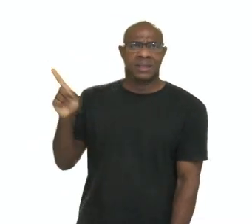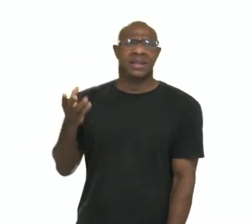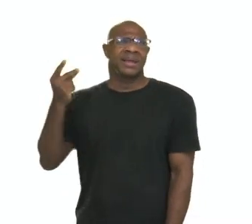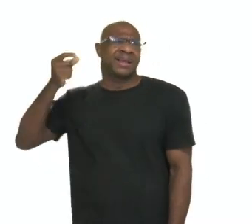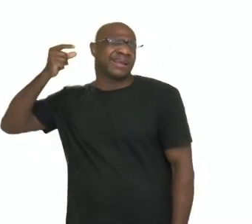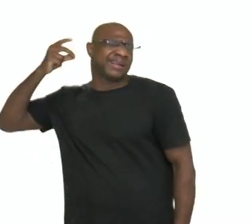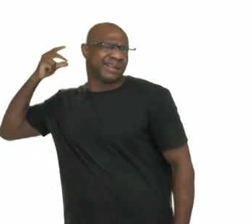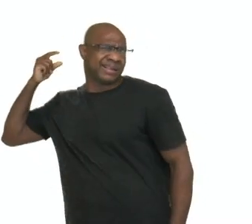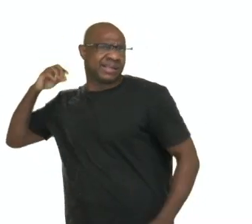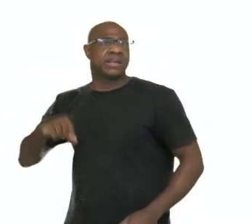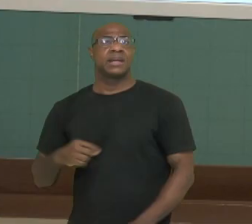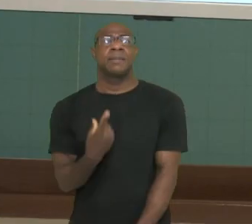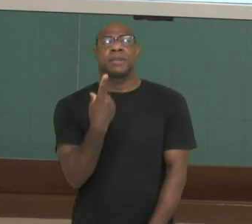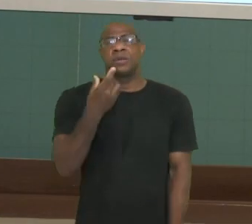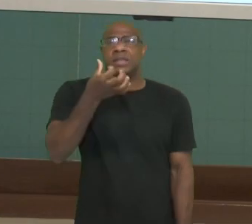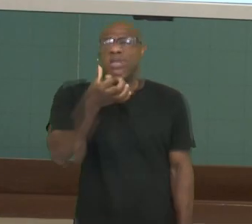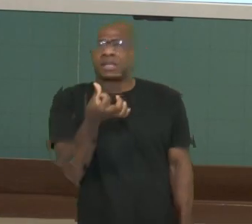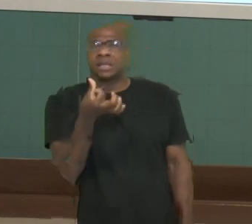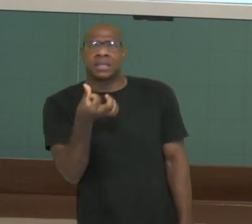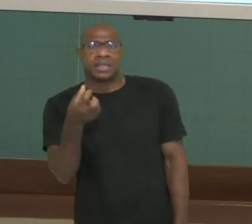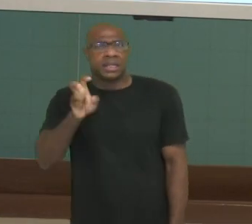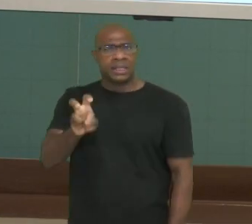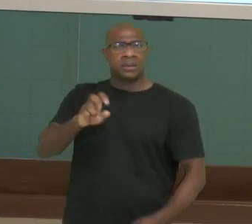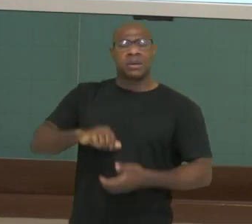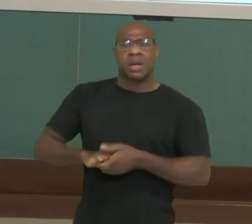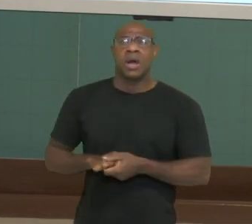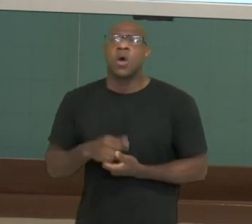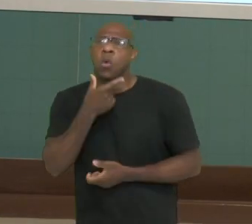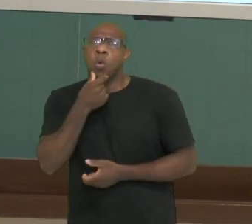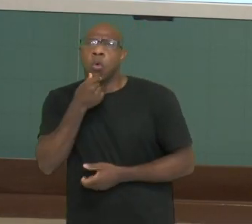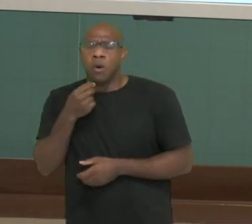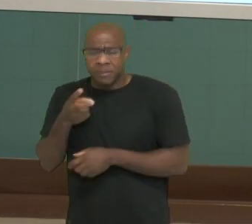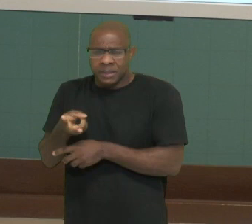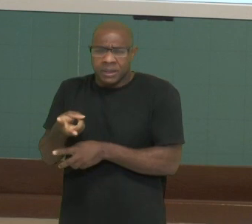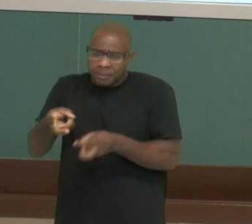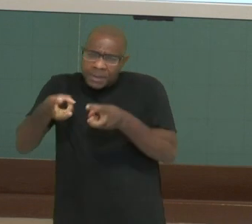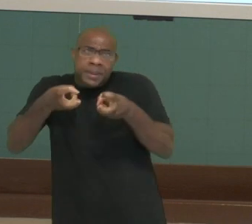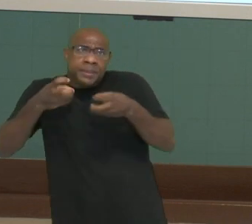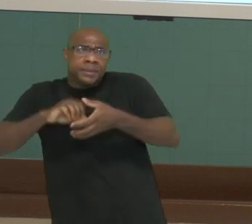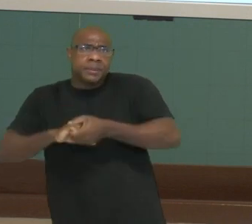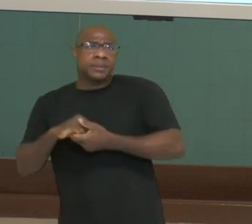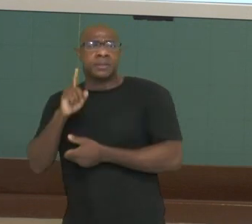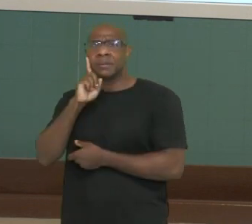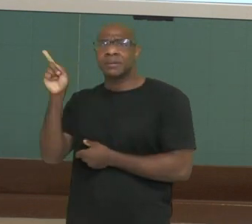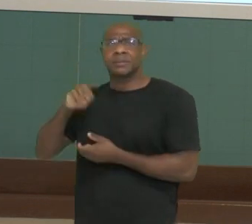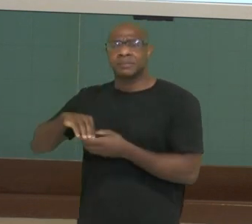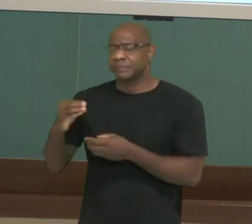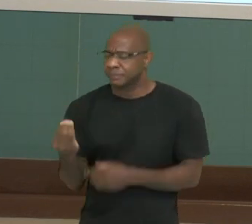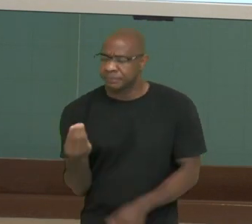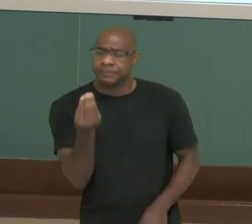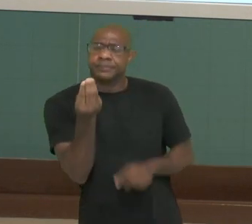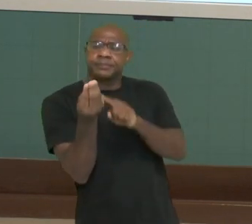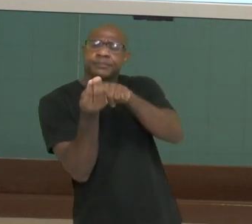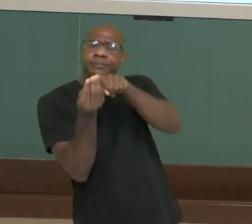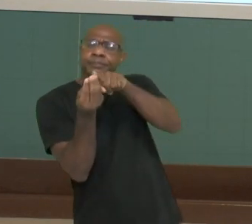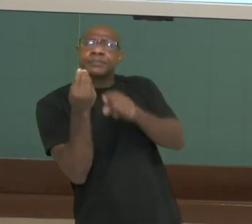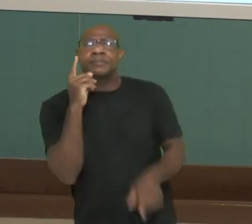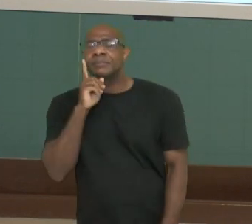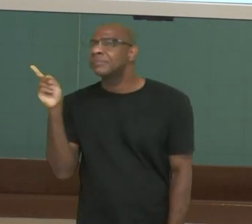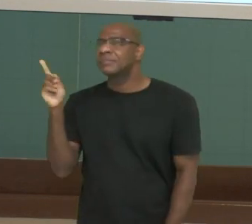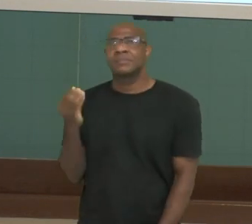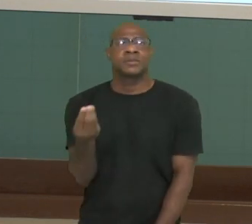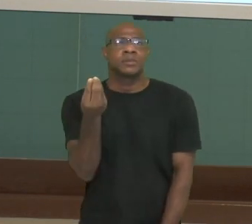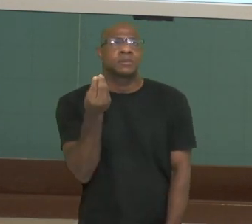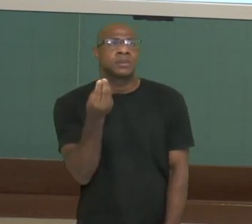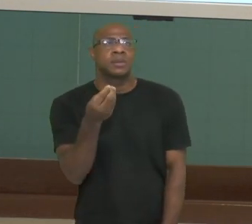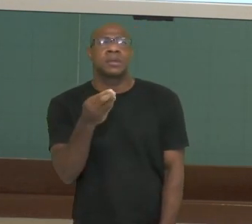1665. Sabe o que ele observava? Ele observava cortiças, aqui ó, como essa que a professora trouxe para mostrar para vocês, uma rolha,